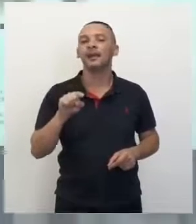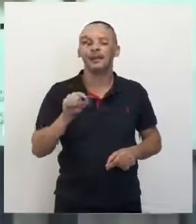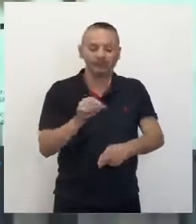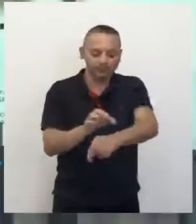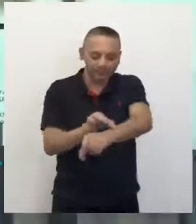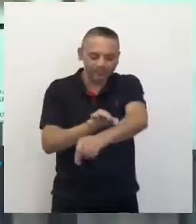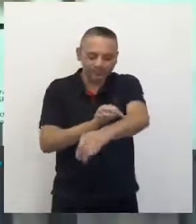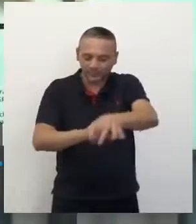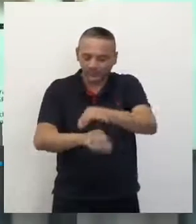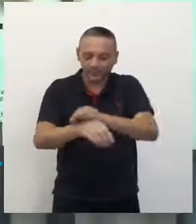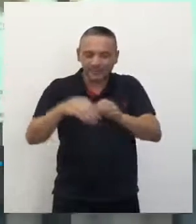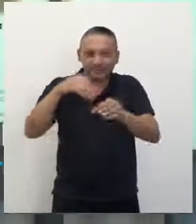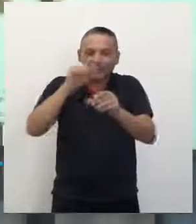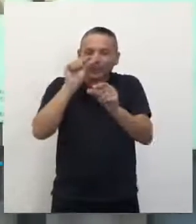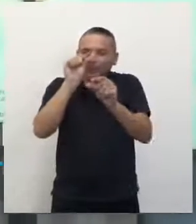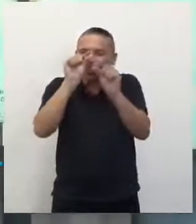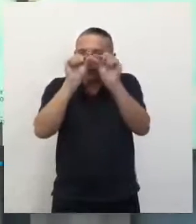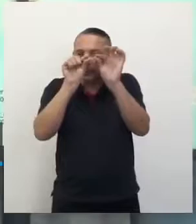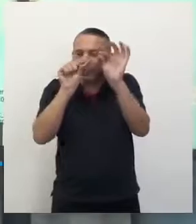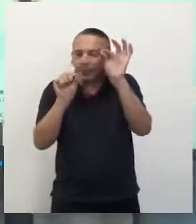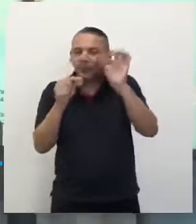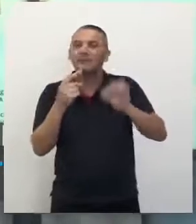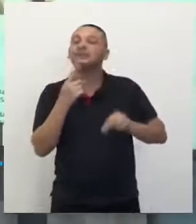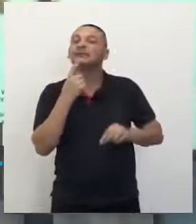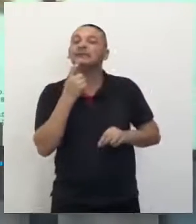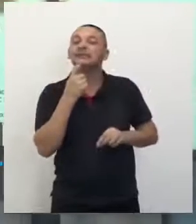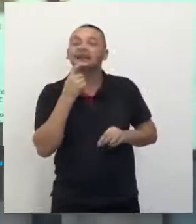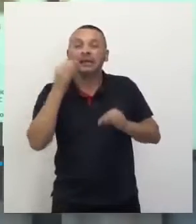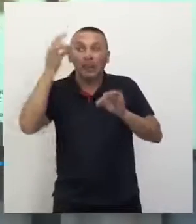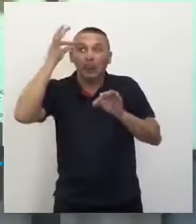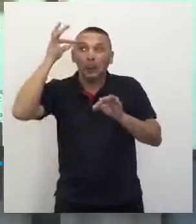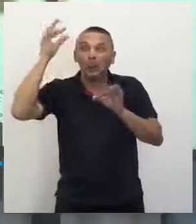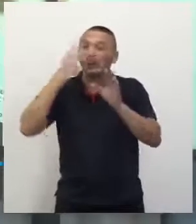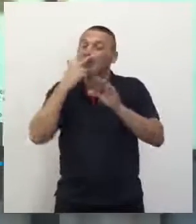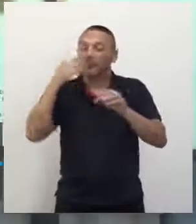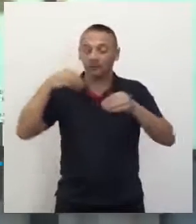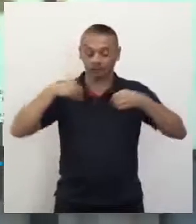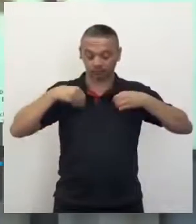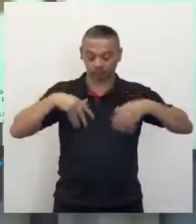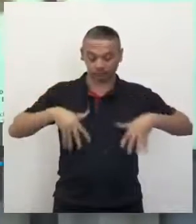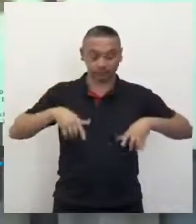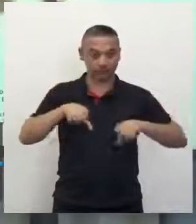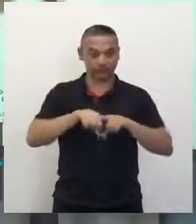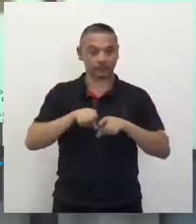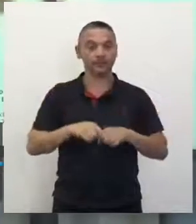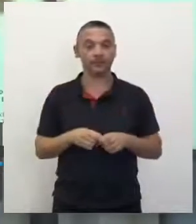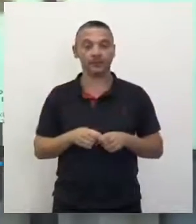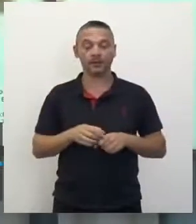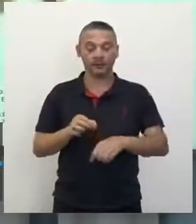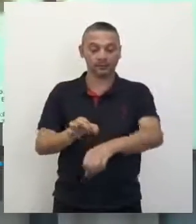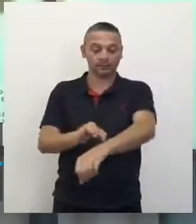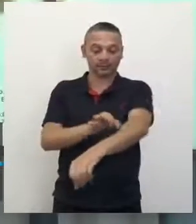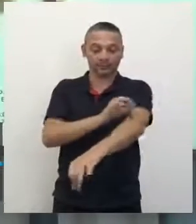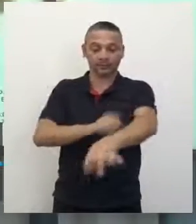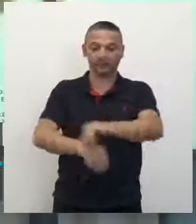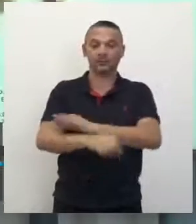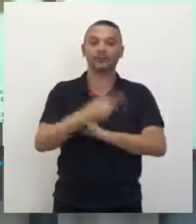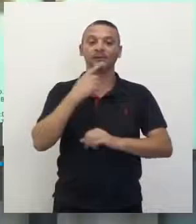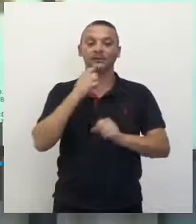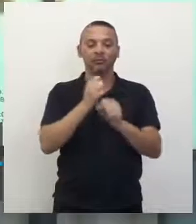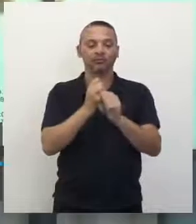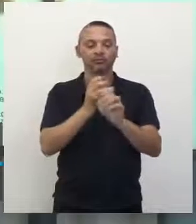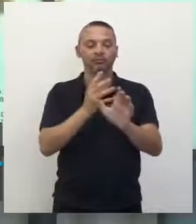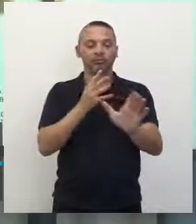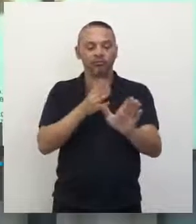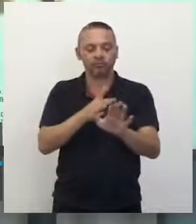vasos sanguíneos tão finos quanto um fio de cabelo. Por que tem que ter esses capilares lá? As células do sangue vão passar lá